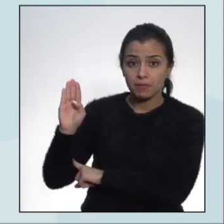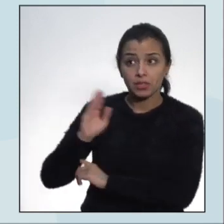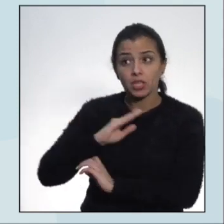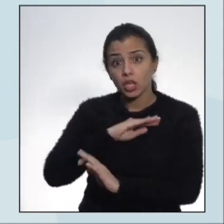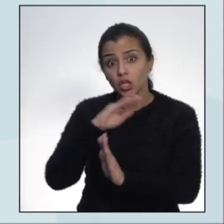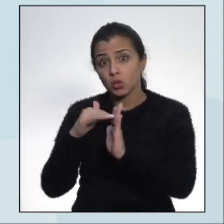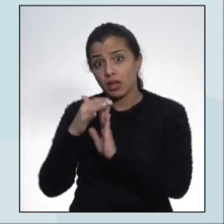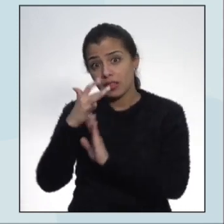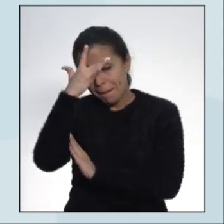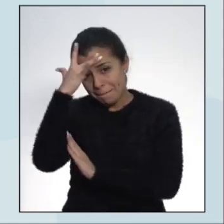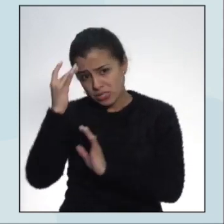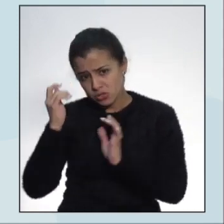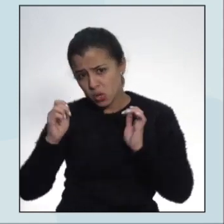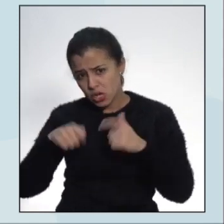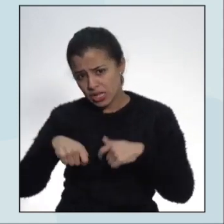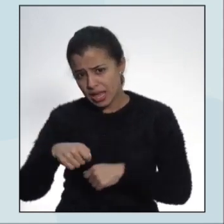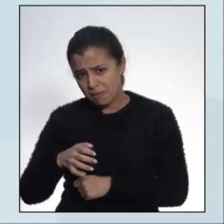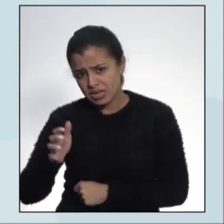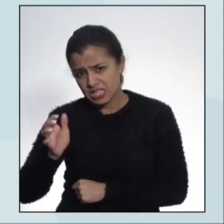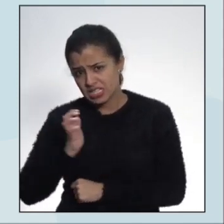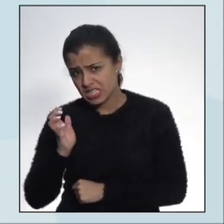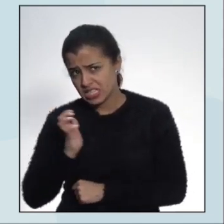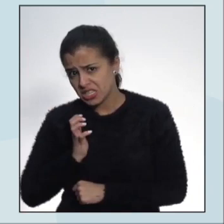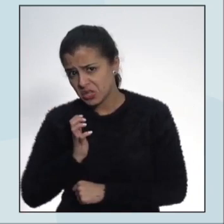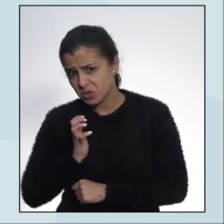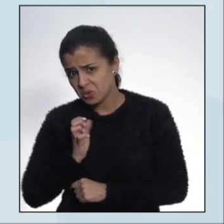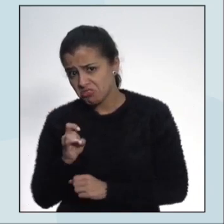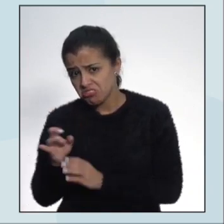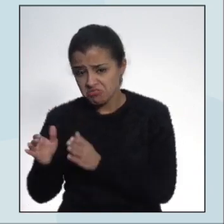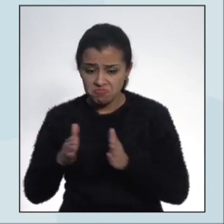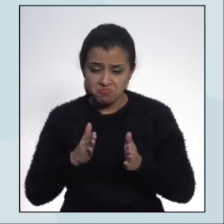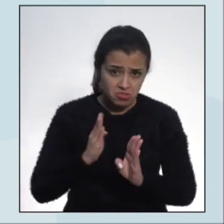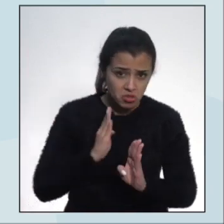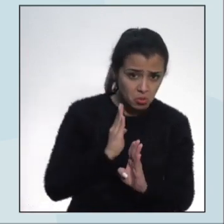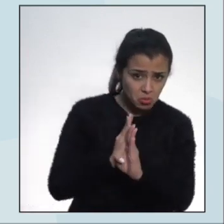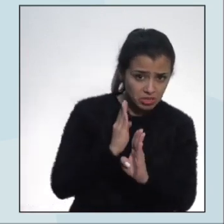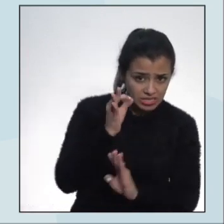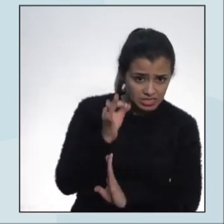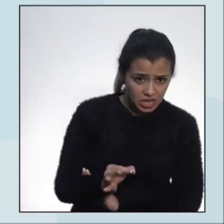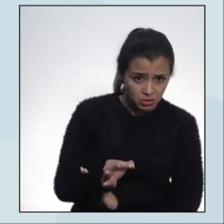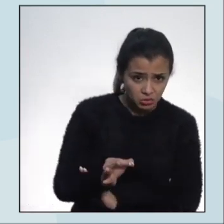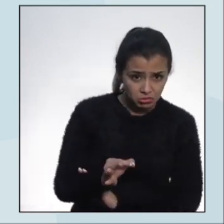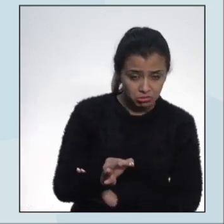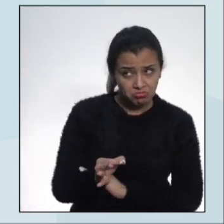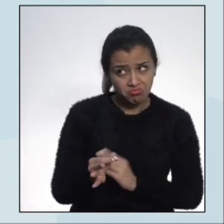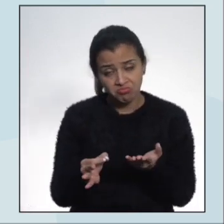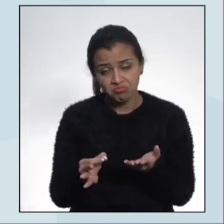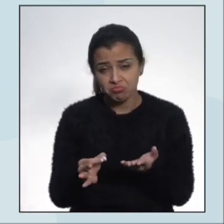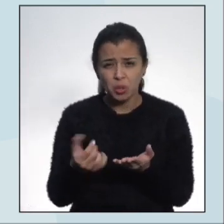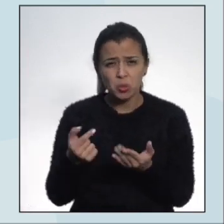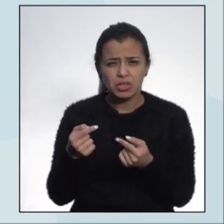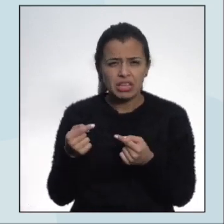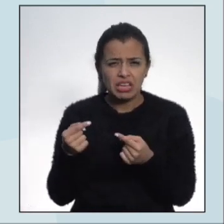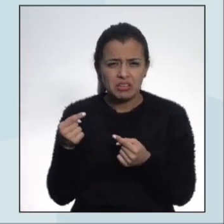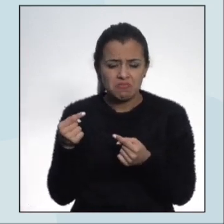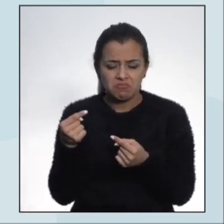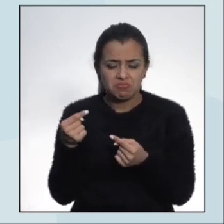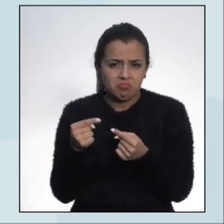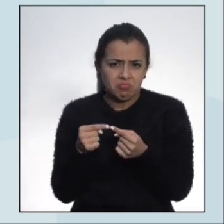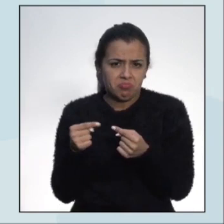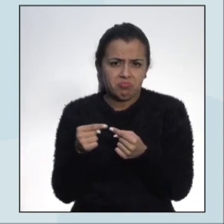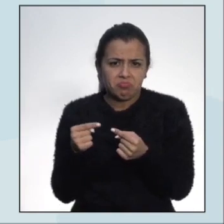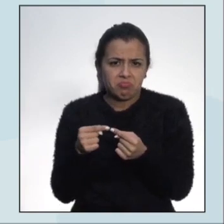com o verdadeiro caminho da fortuna. Também não há mau caratismo aí, não evidencia, né, valores errados,